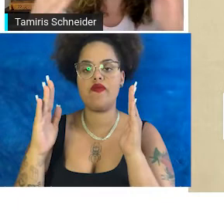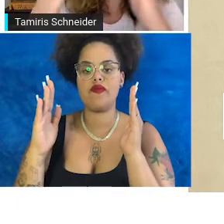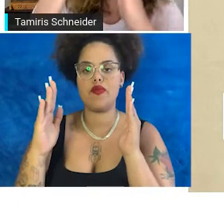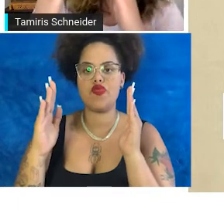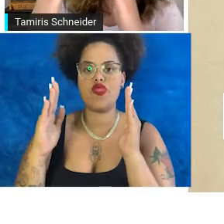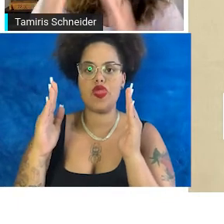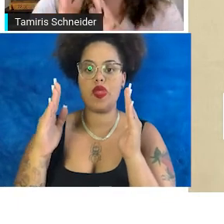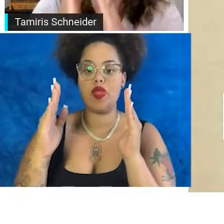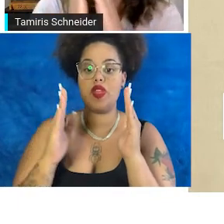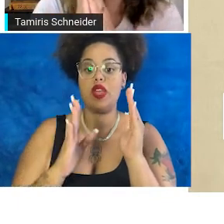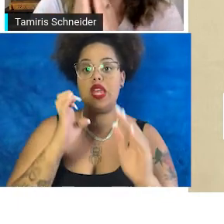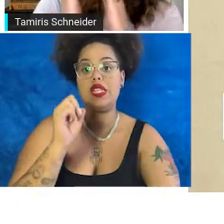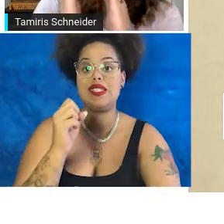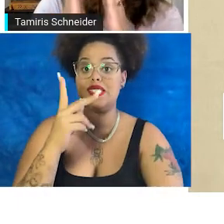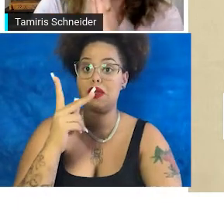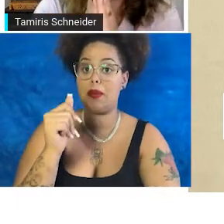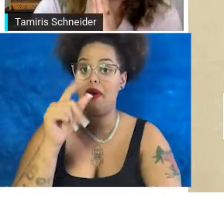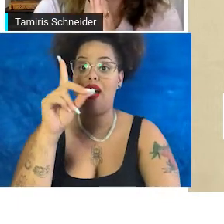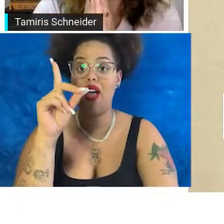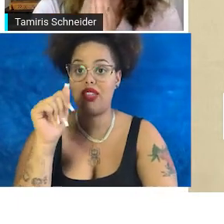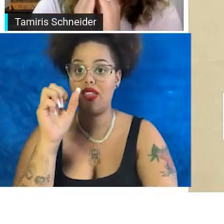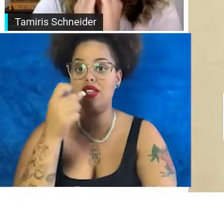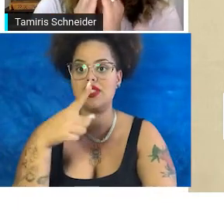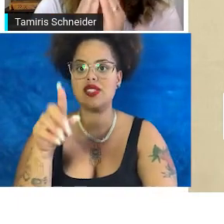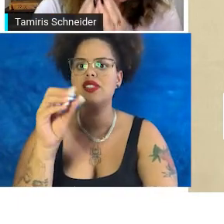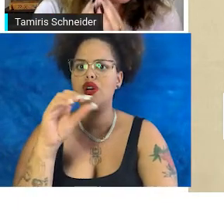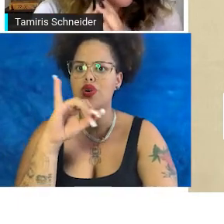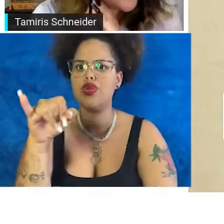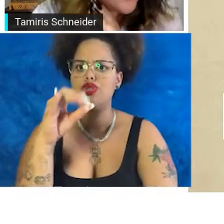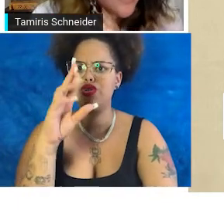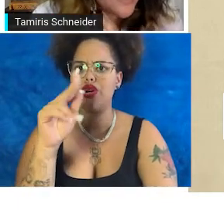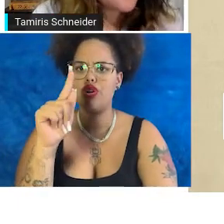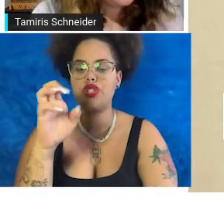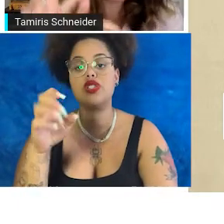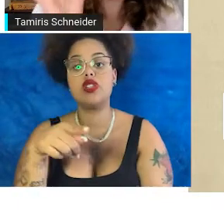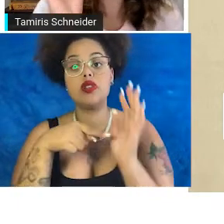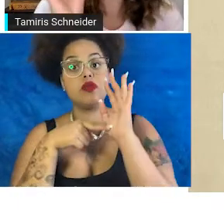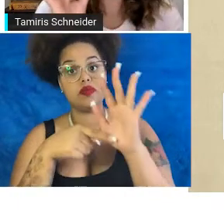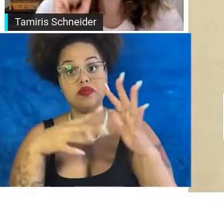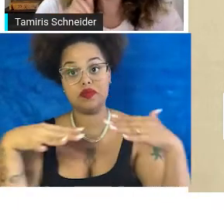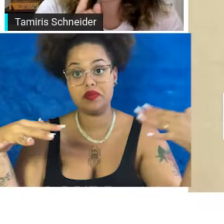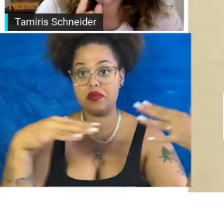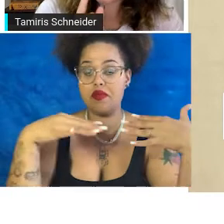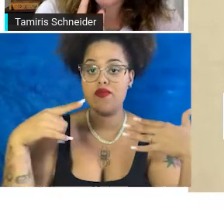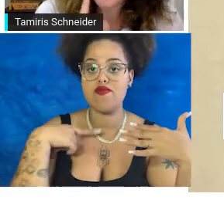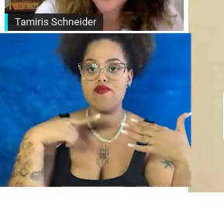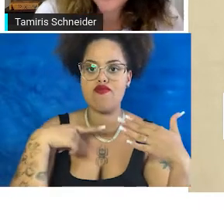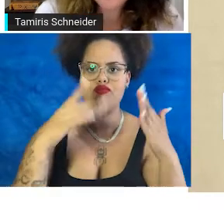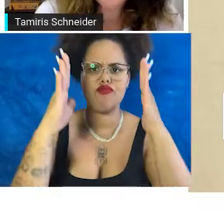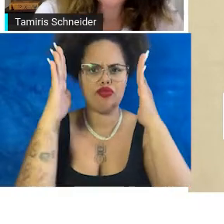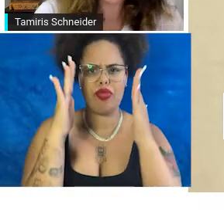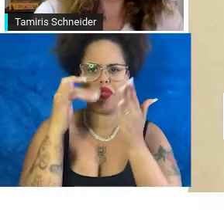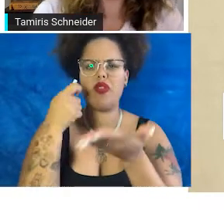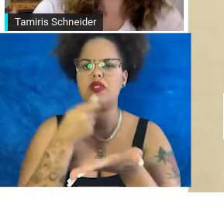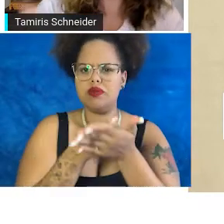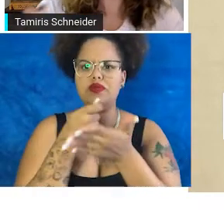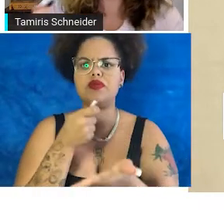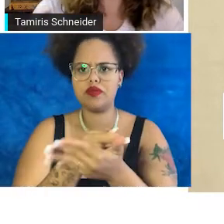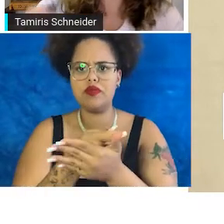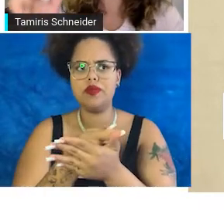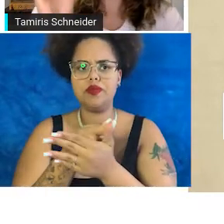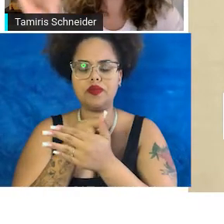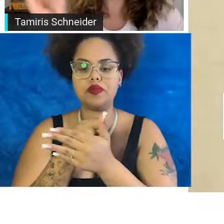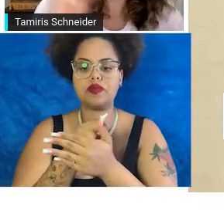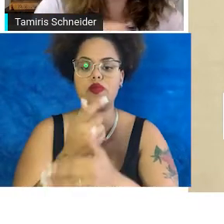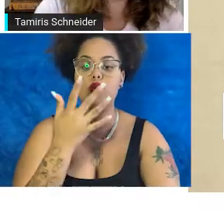Espada de São Jorge, né? Vai ser um meio de mostrar dentro do cenário que eles têm a personalidade rígida. E